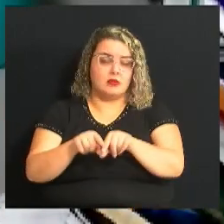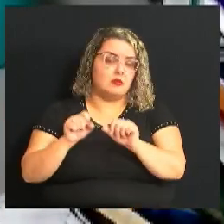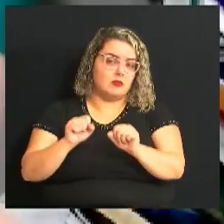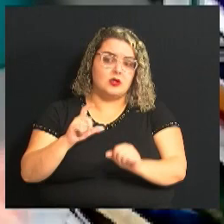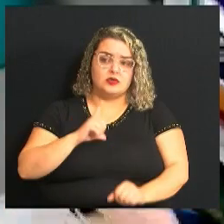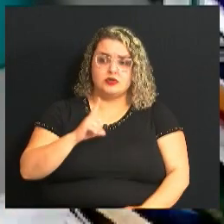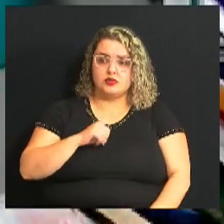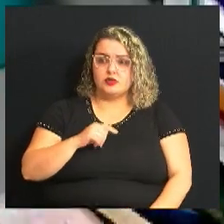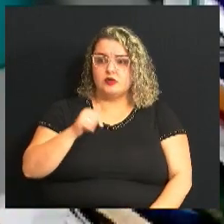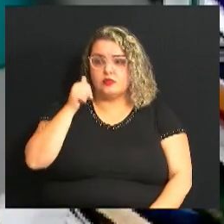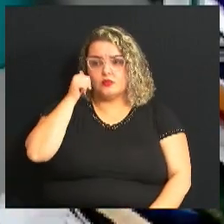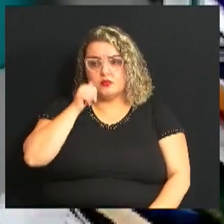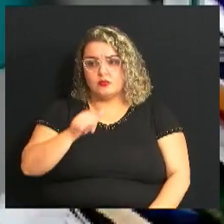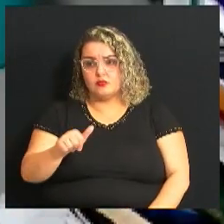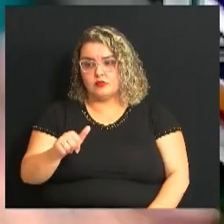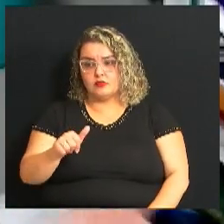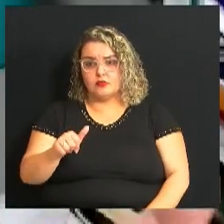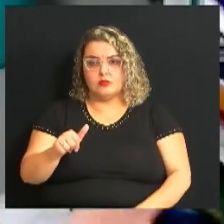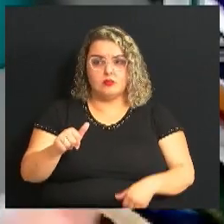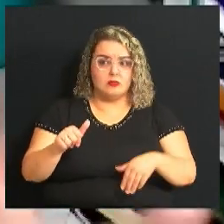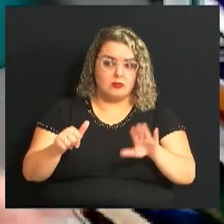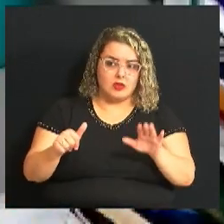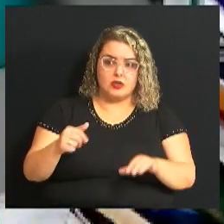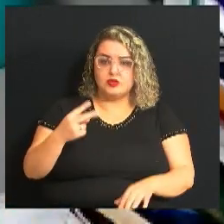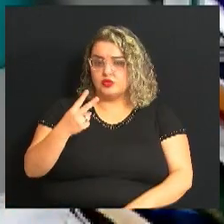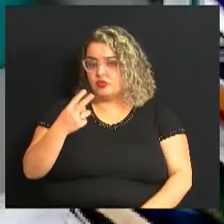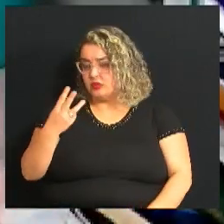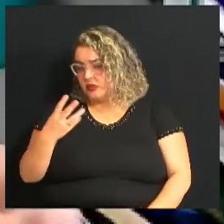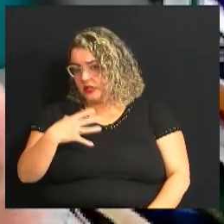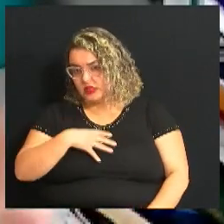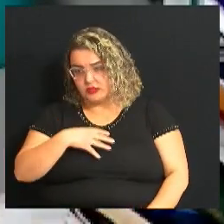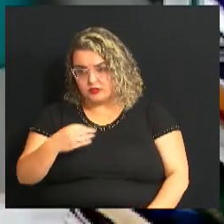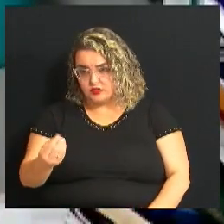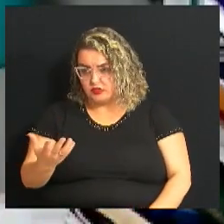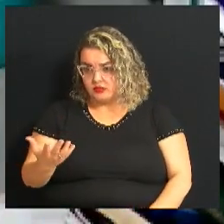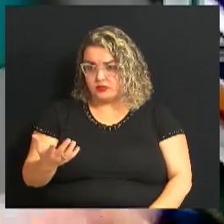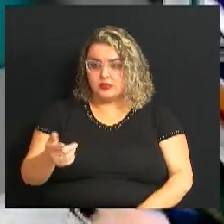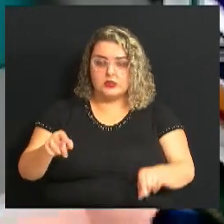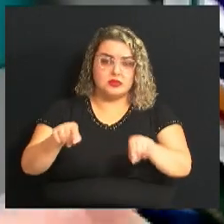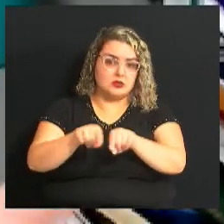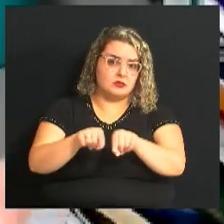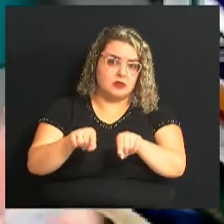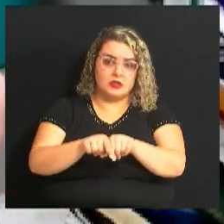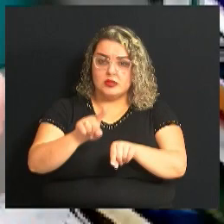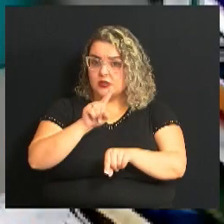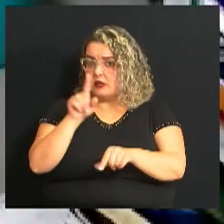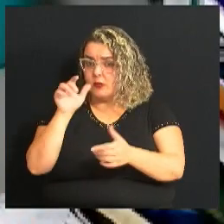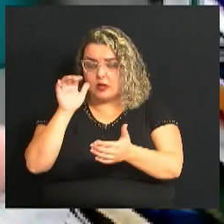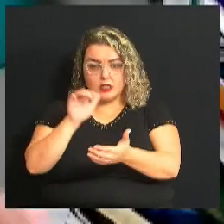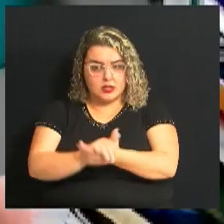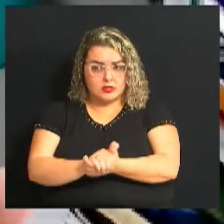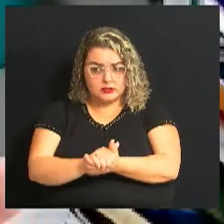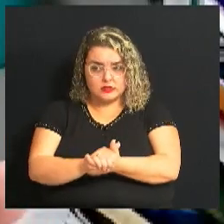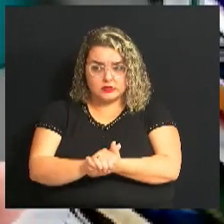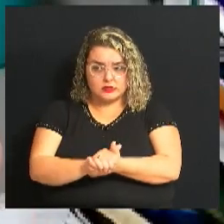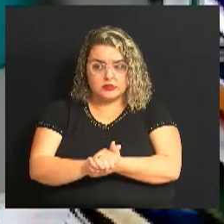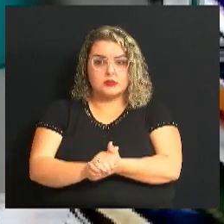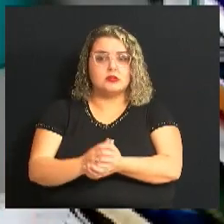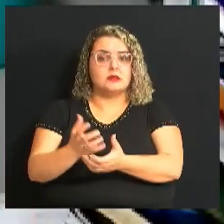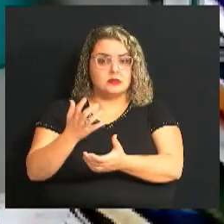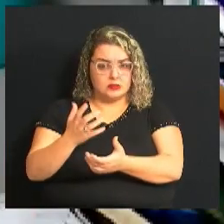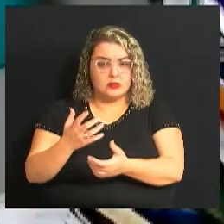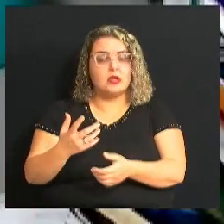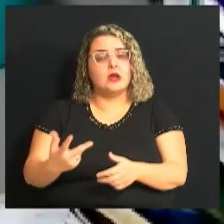uma mulher com mais de 2 ou 3 filhos, em que, inclusive, ela não é casada e ela quer esse